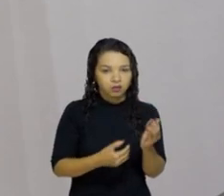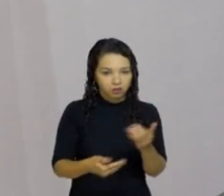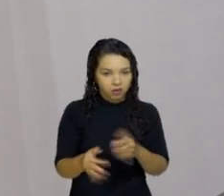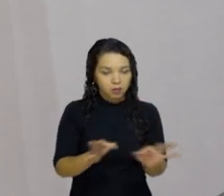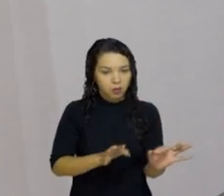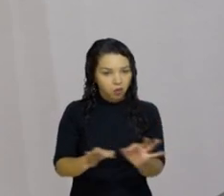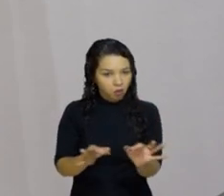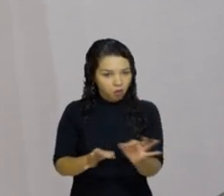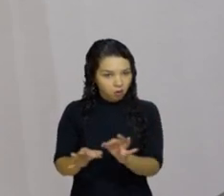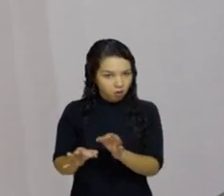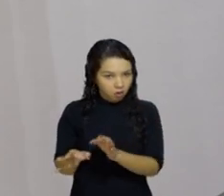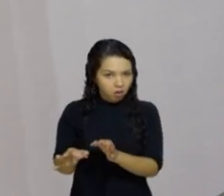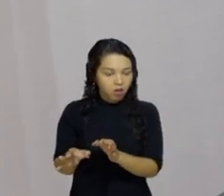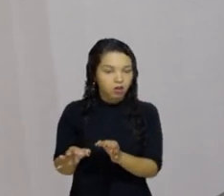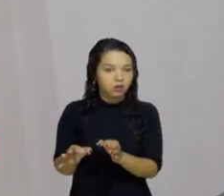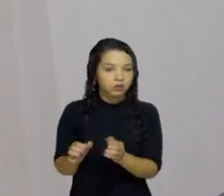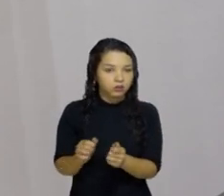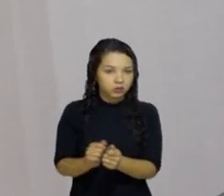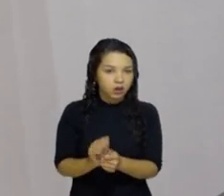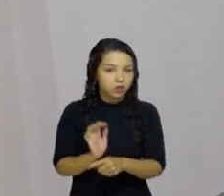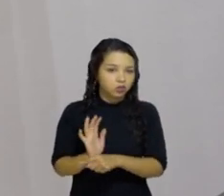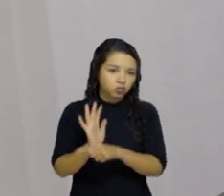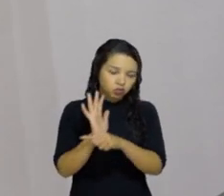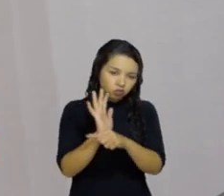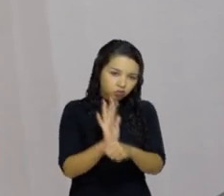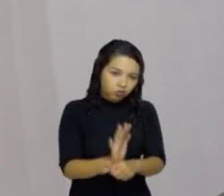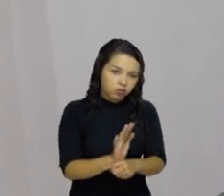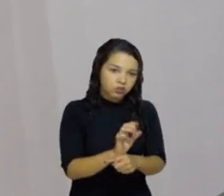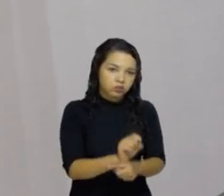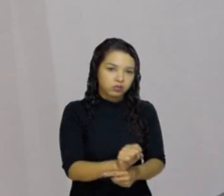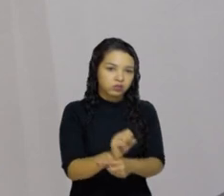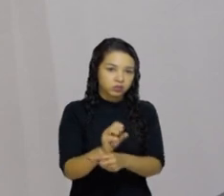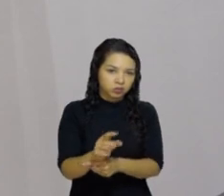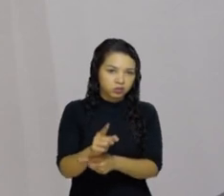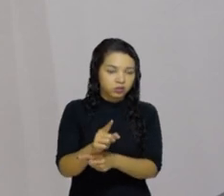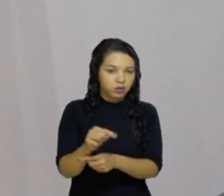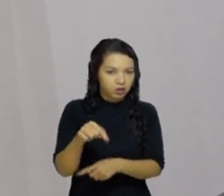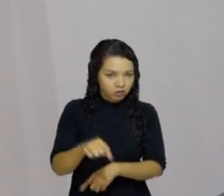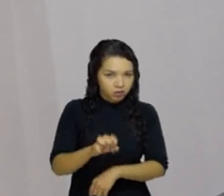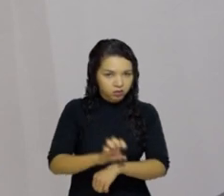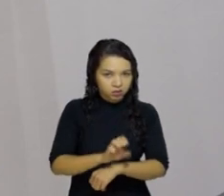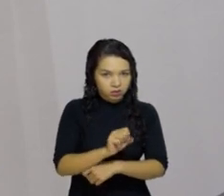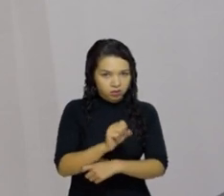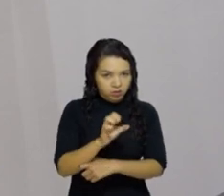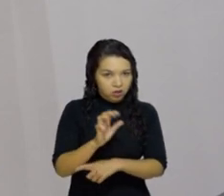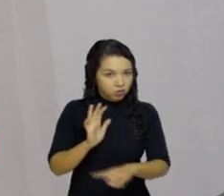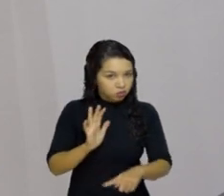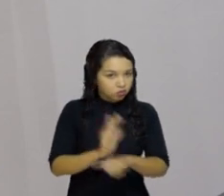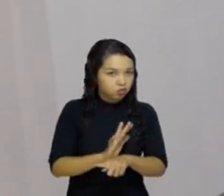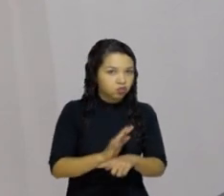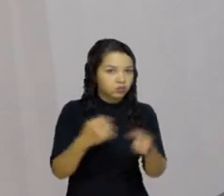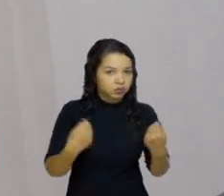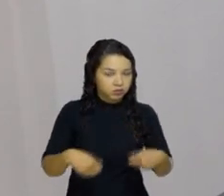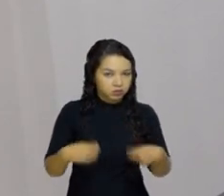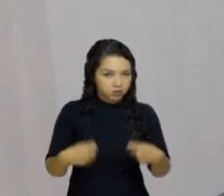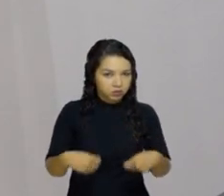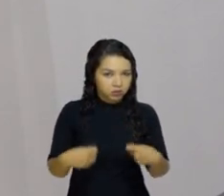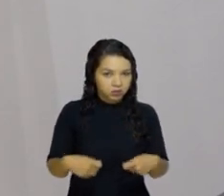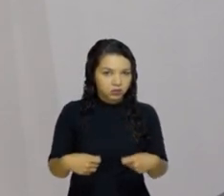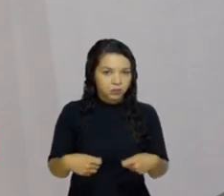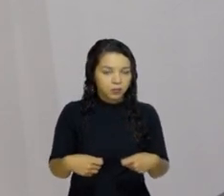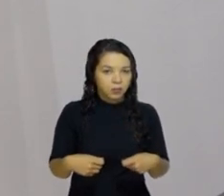ao ministro, para que ajude Santa Catarina. Santa Catarina precisa de ajuda. Santa Catarina precisa ter o retorno